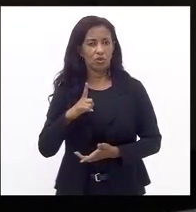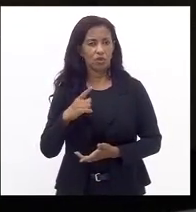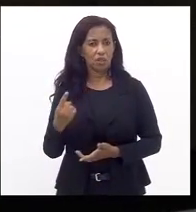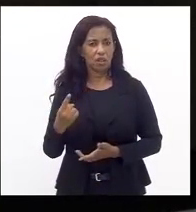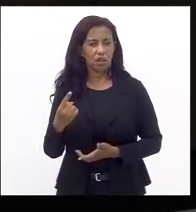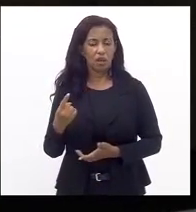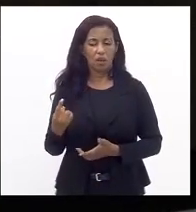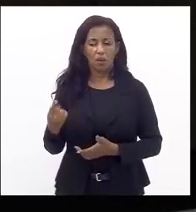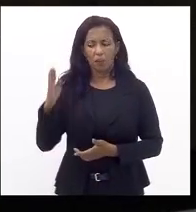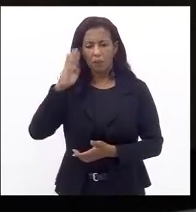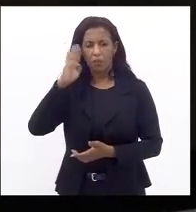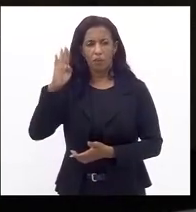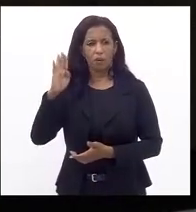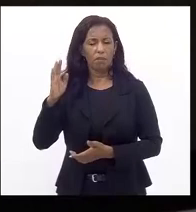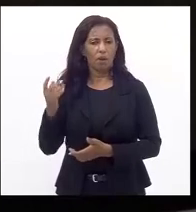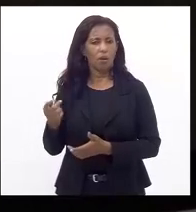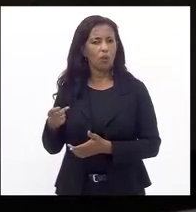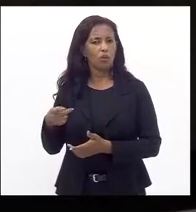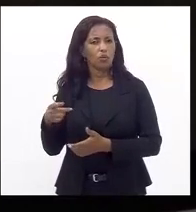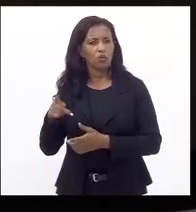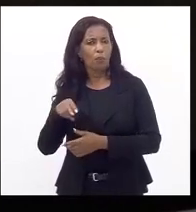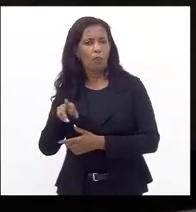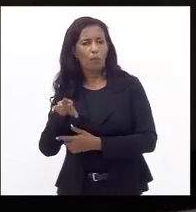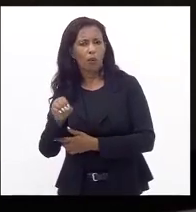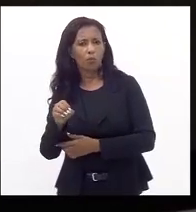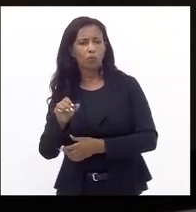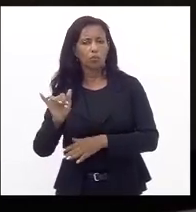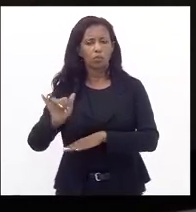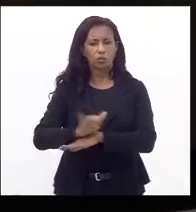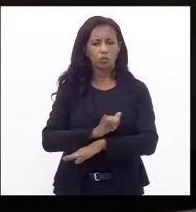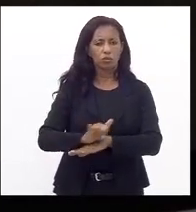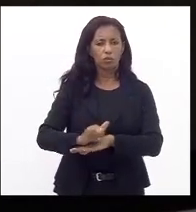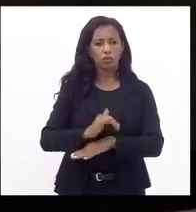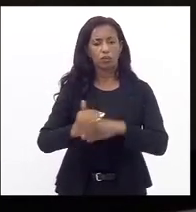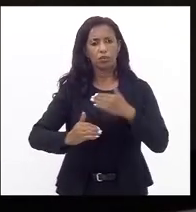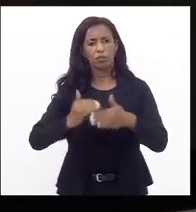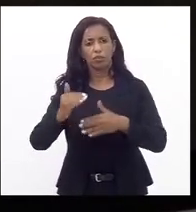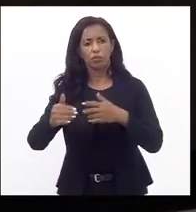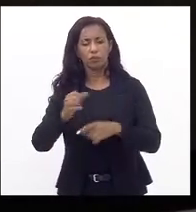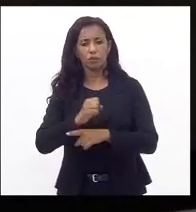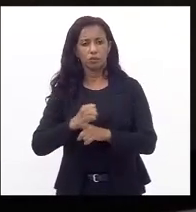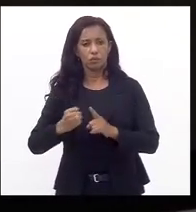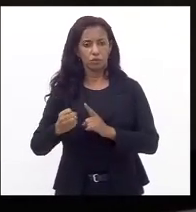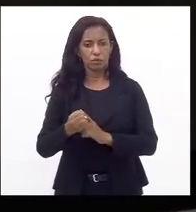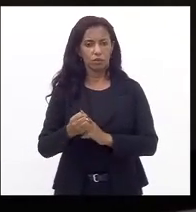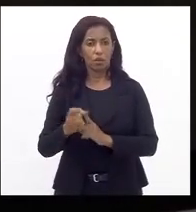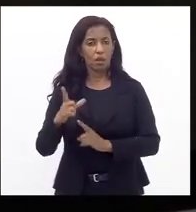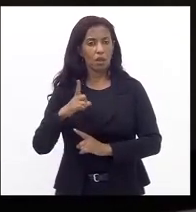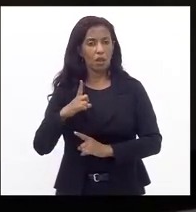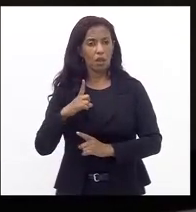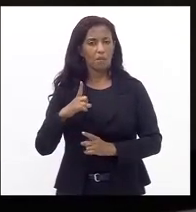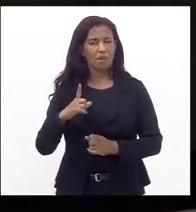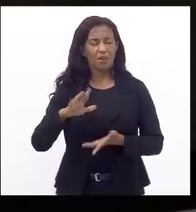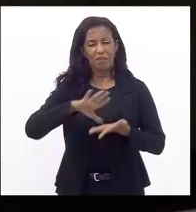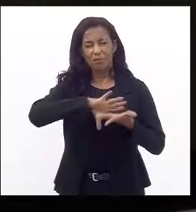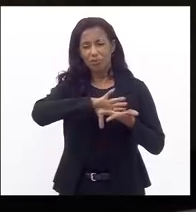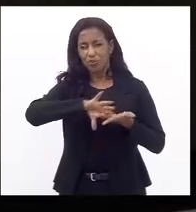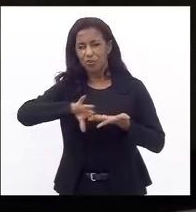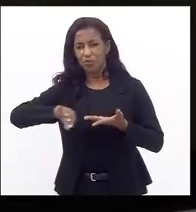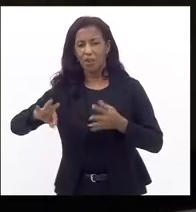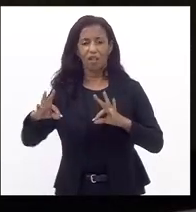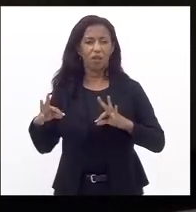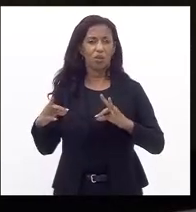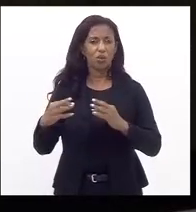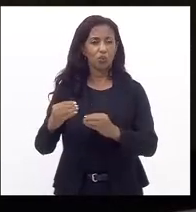matriz em sua um produto tem um plano estratégico desenvolvimento econômico-social passar o pente fino